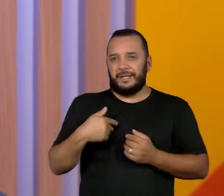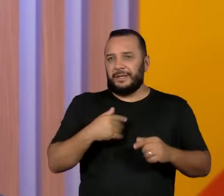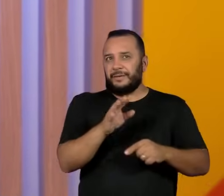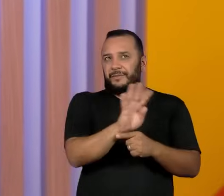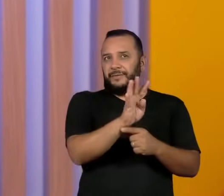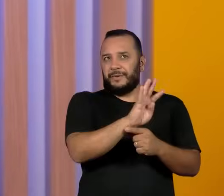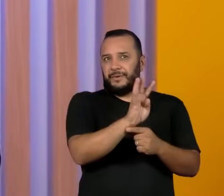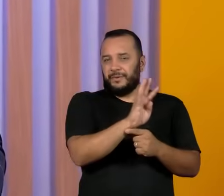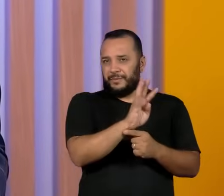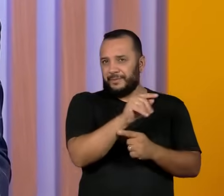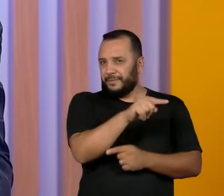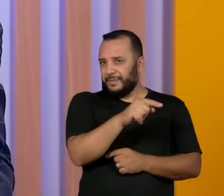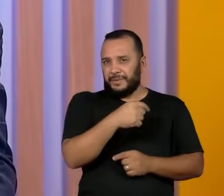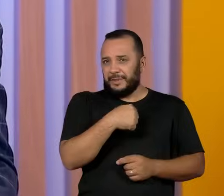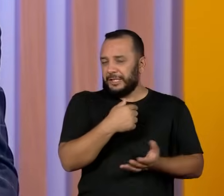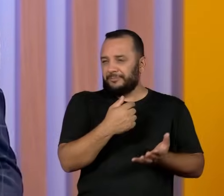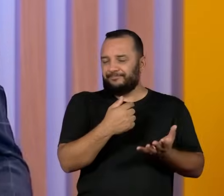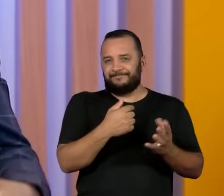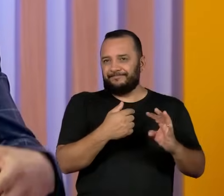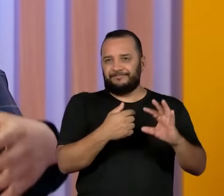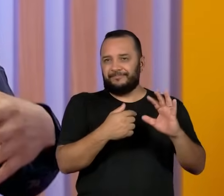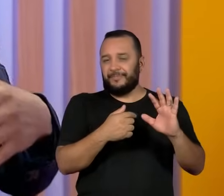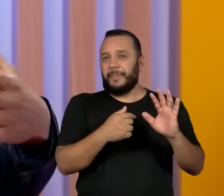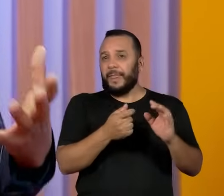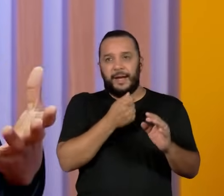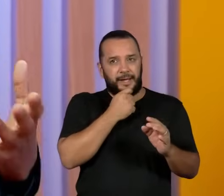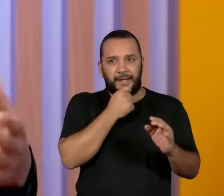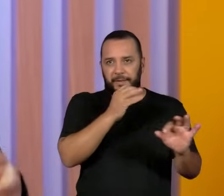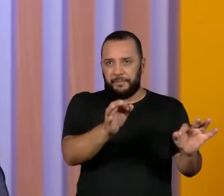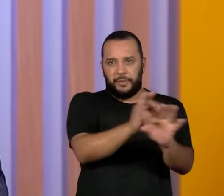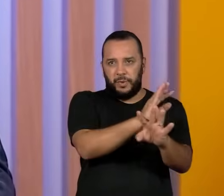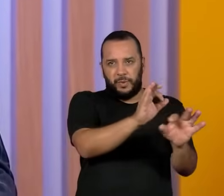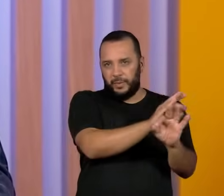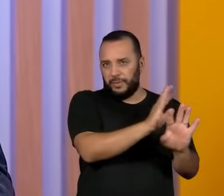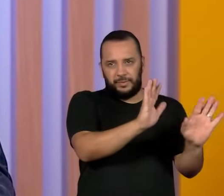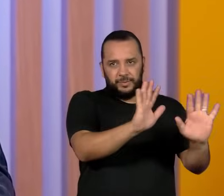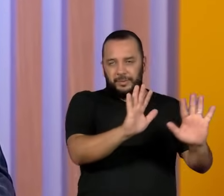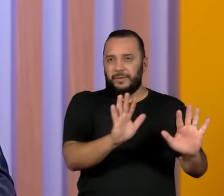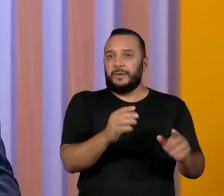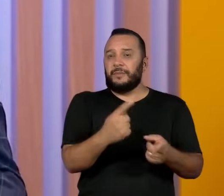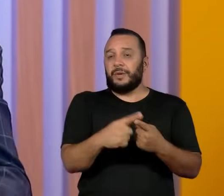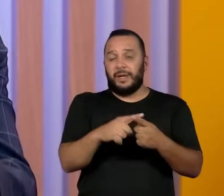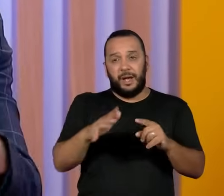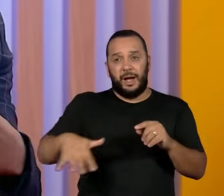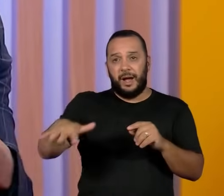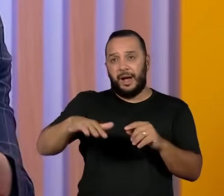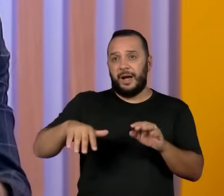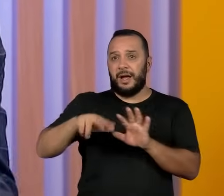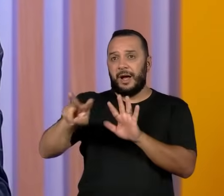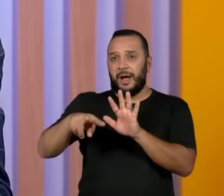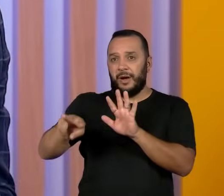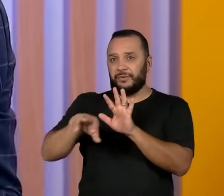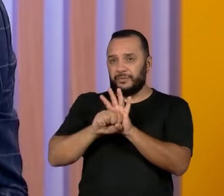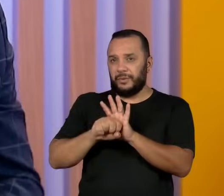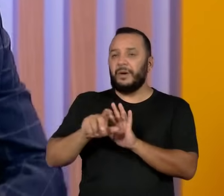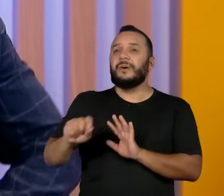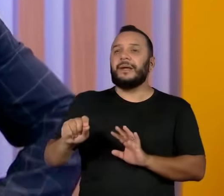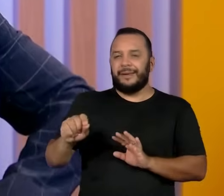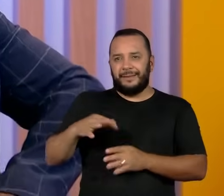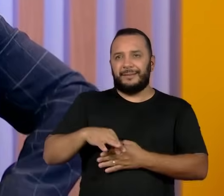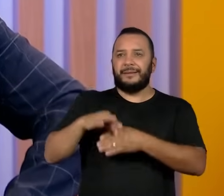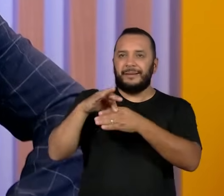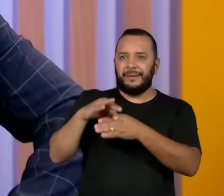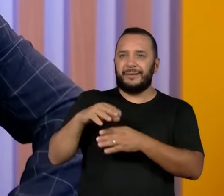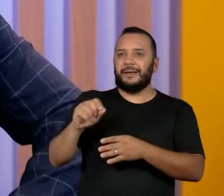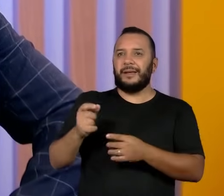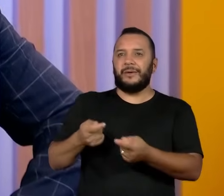estavam desenhados que iriam acontecer, porque o setor do audiovisual ele sempre foi comandado e sempre foi